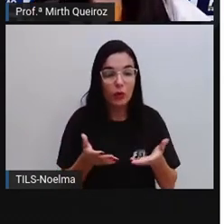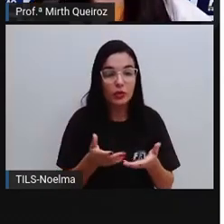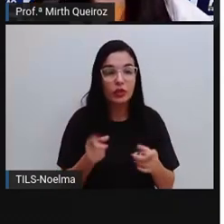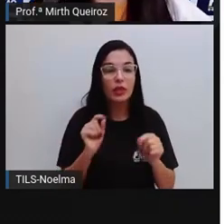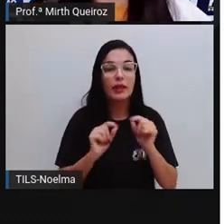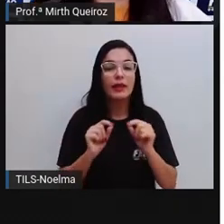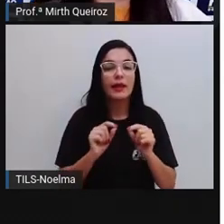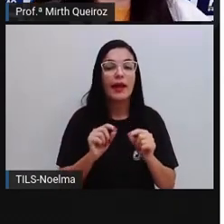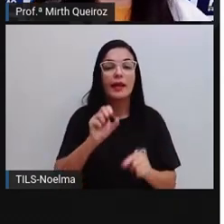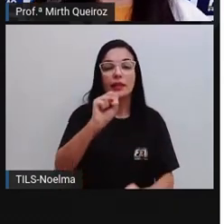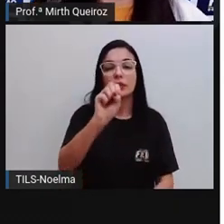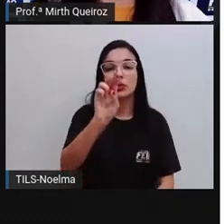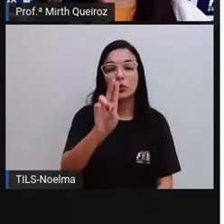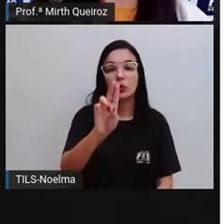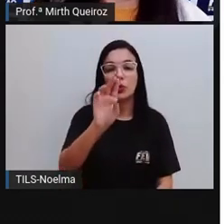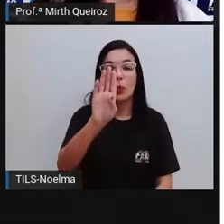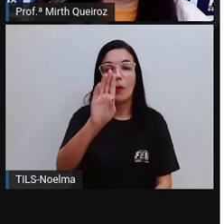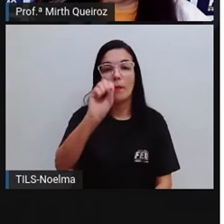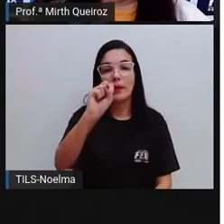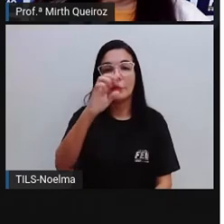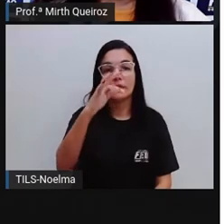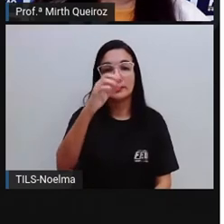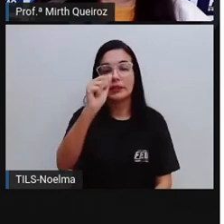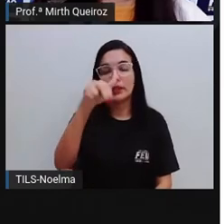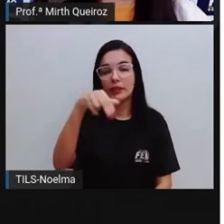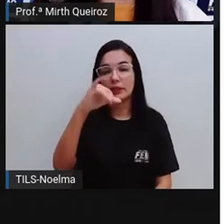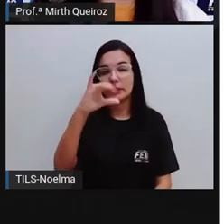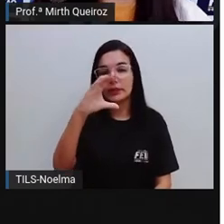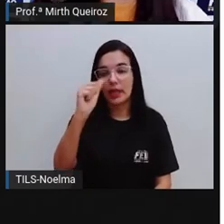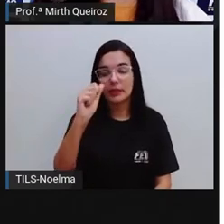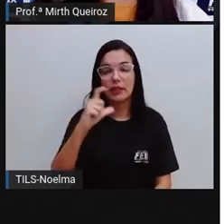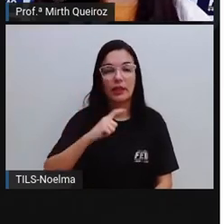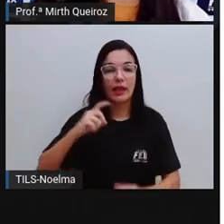as substâncias, elas são classificadas